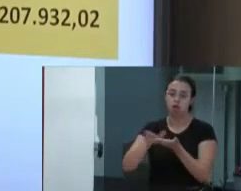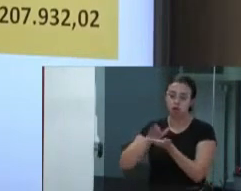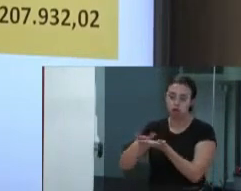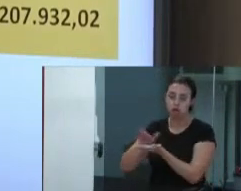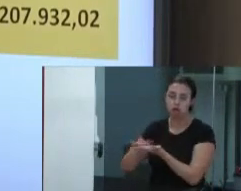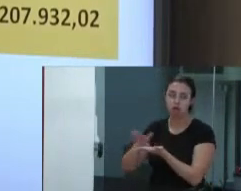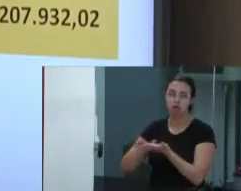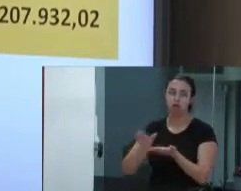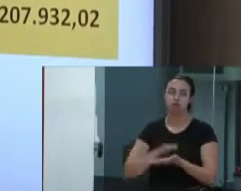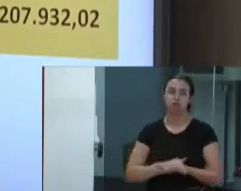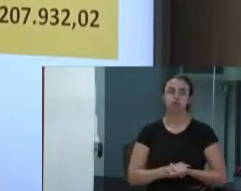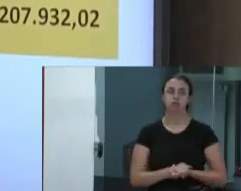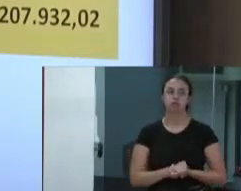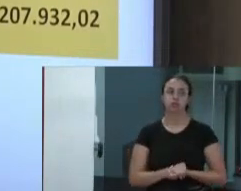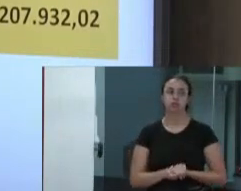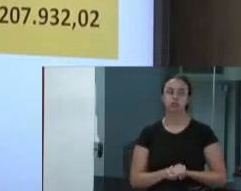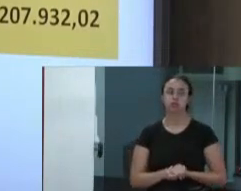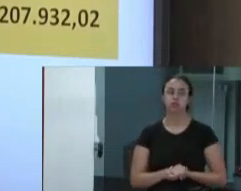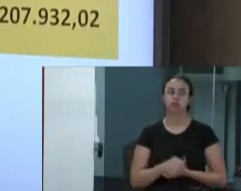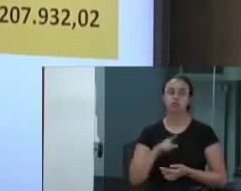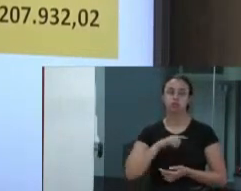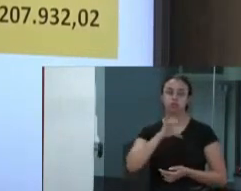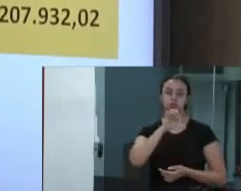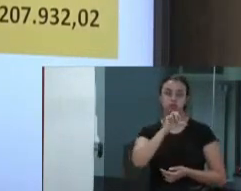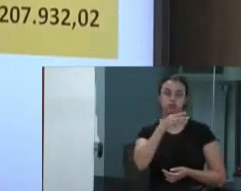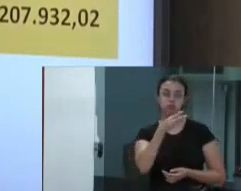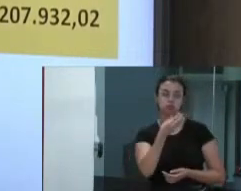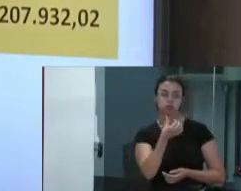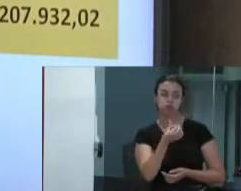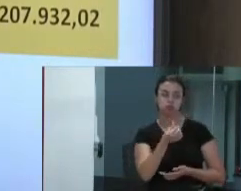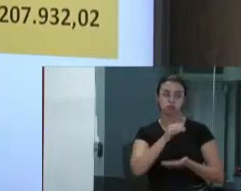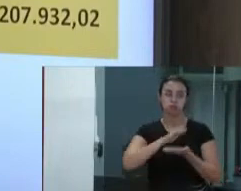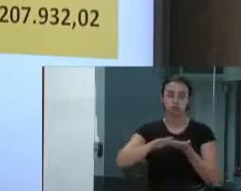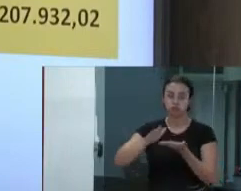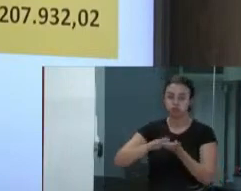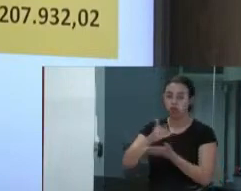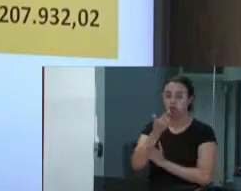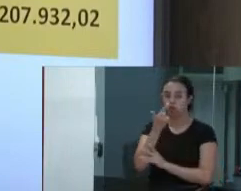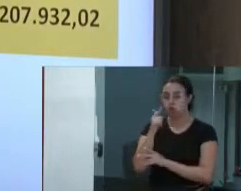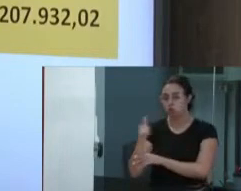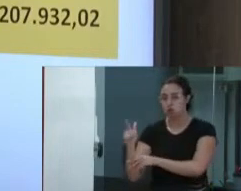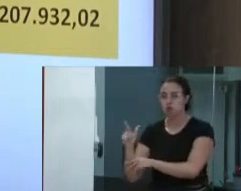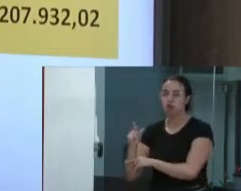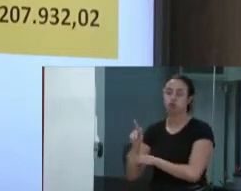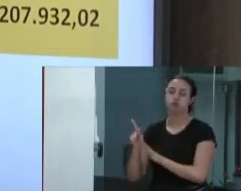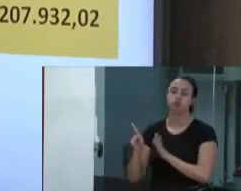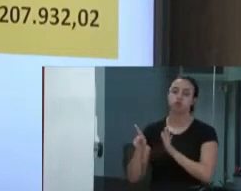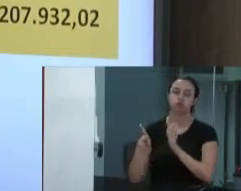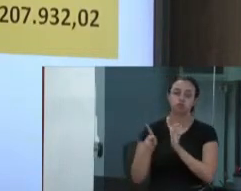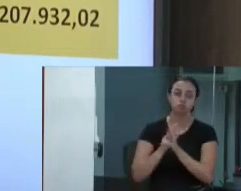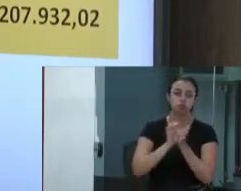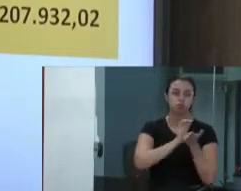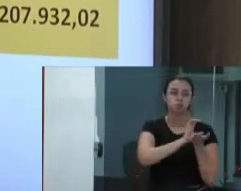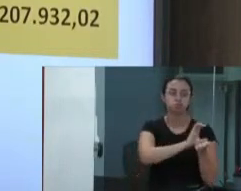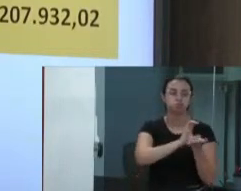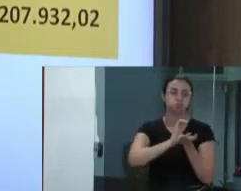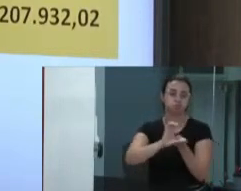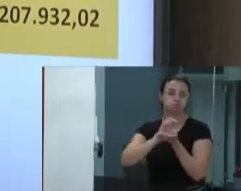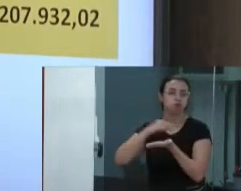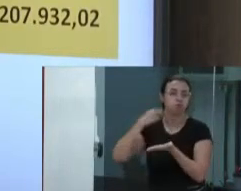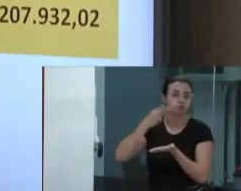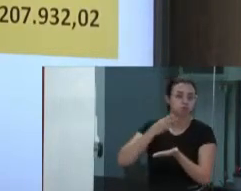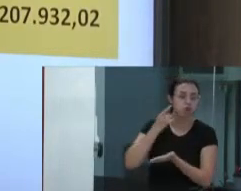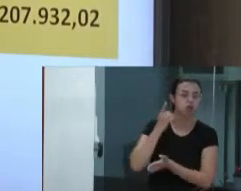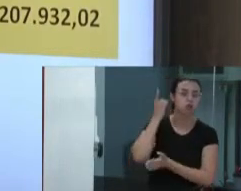de rendimento, tivemos 936 de despesa, né, e outros que aí são oriundos de emendas parlamentares ou